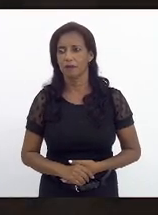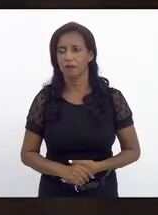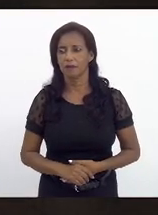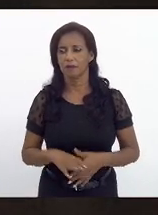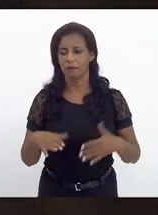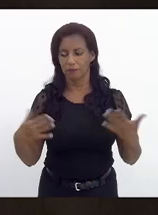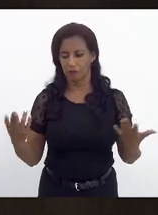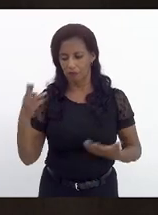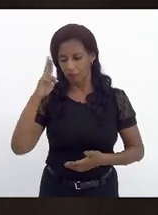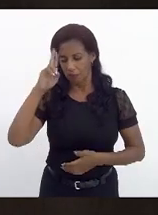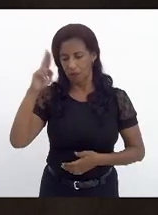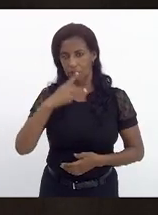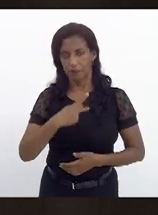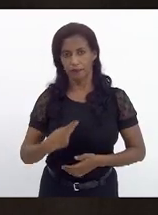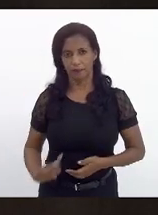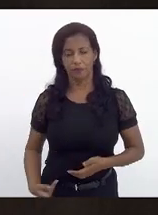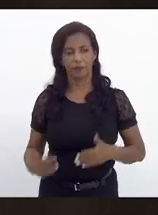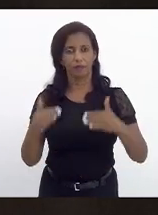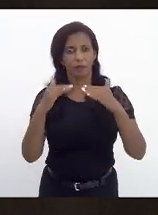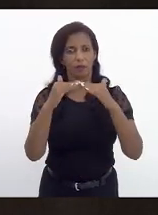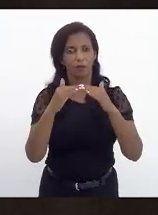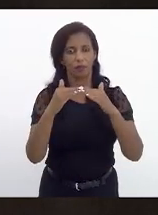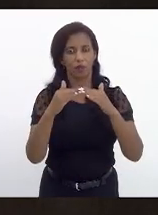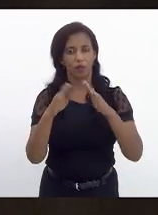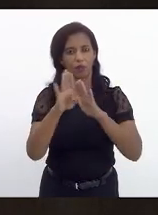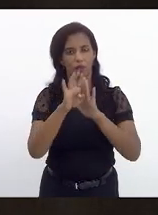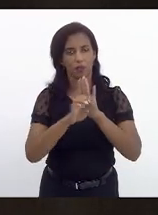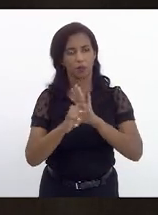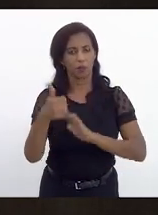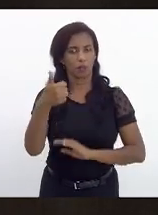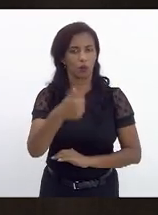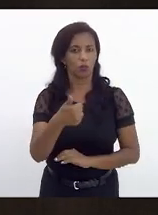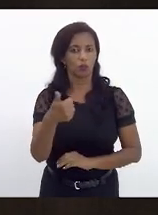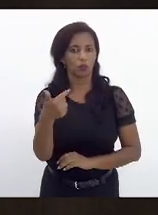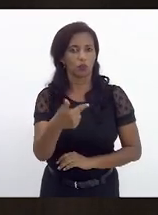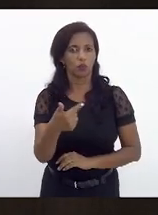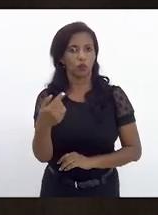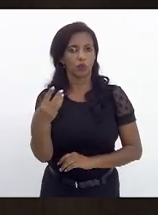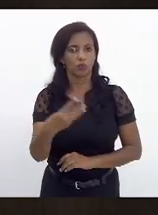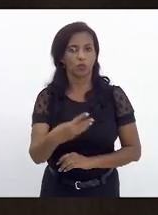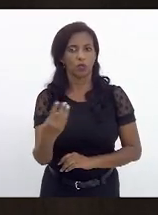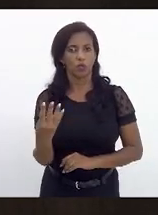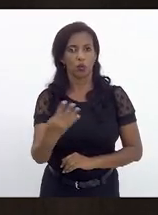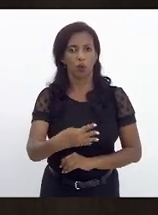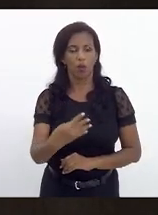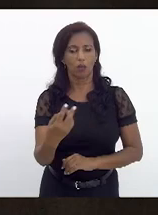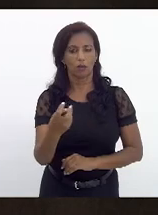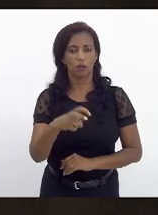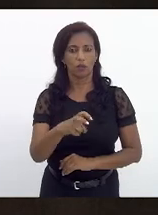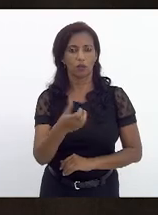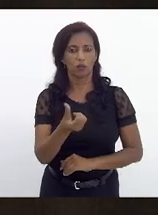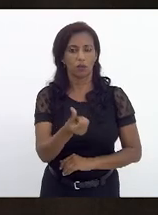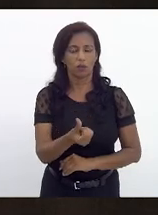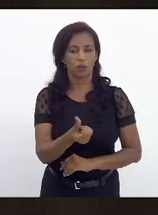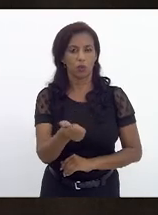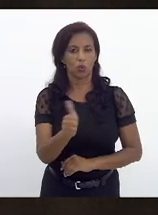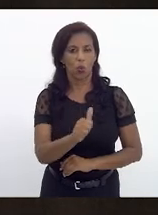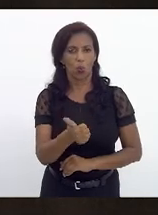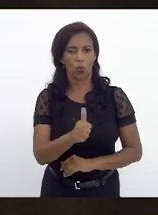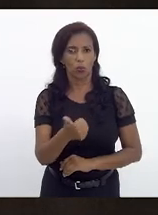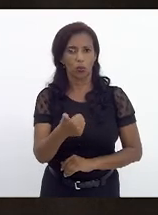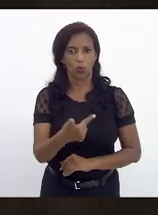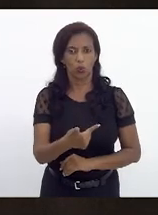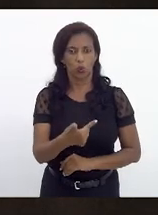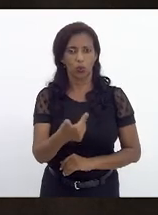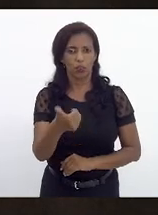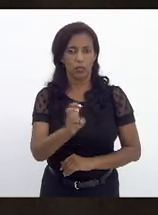Senhor presidente, favorável às emendas 1, 2, 3, 4, 5, 6, 11,